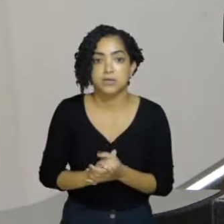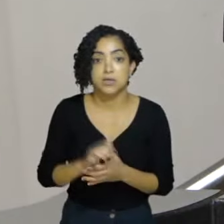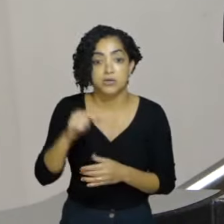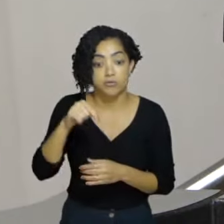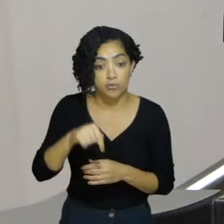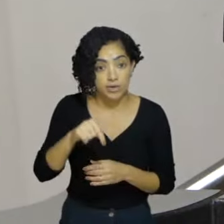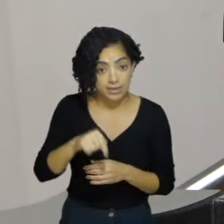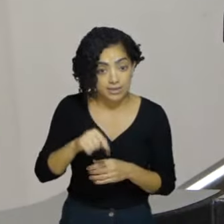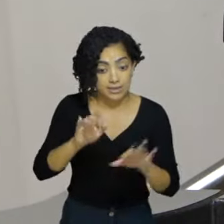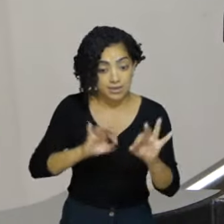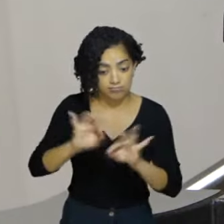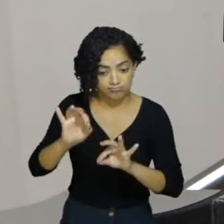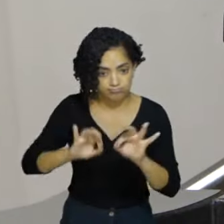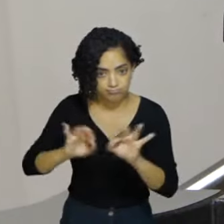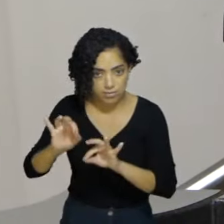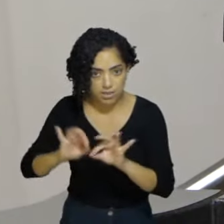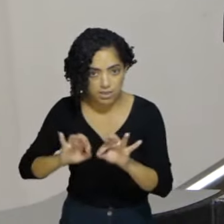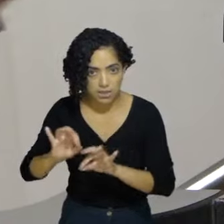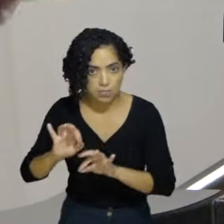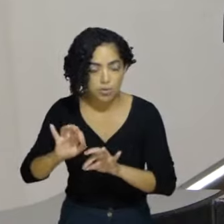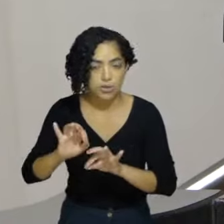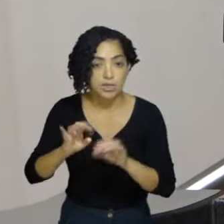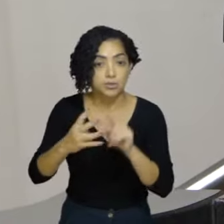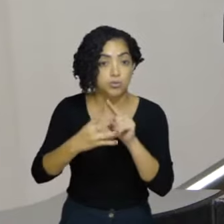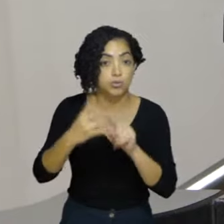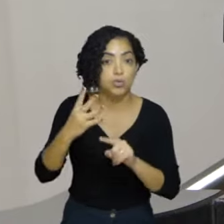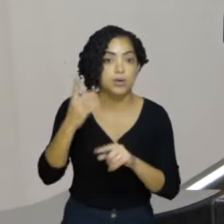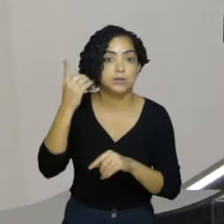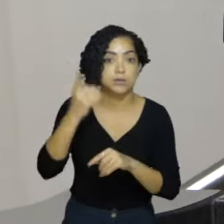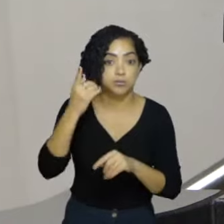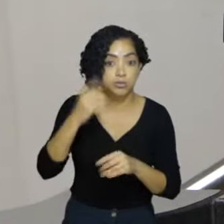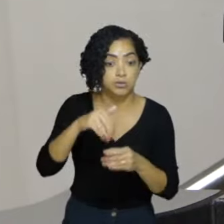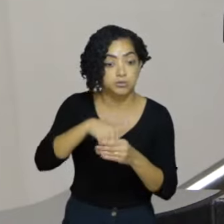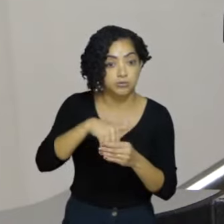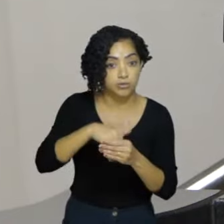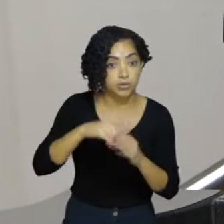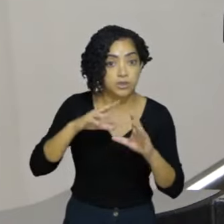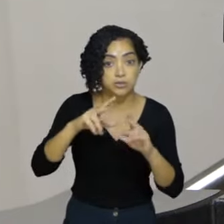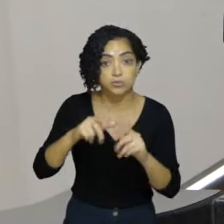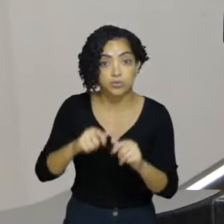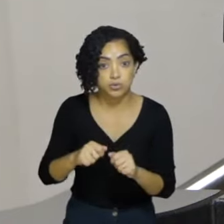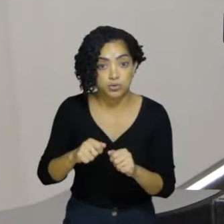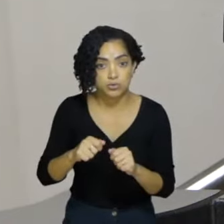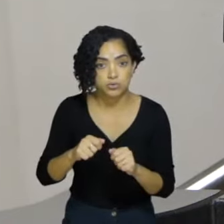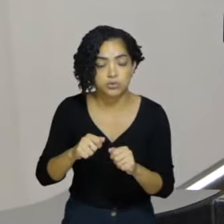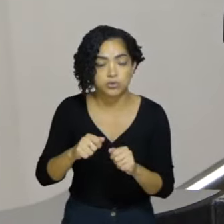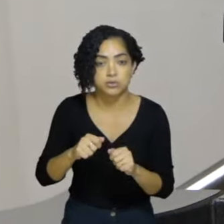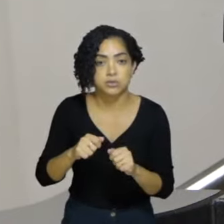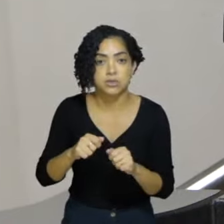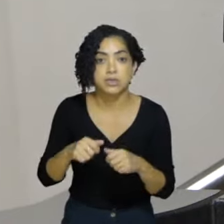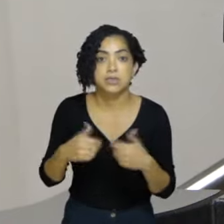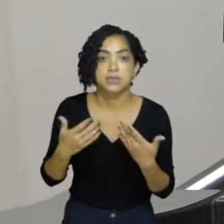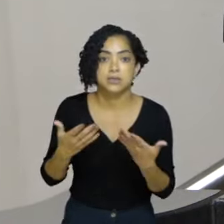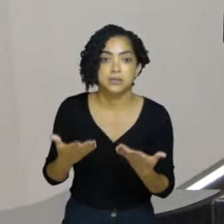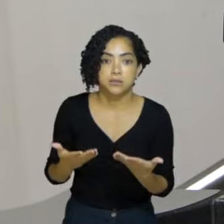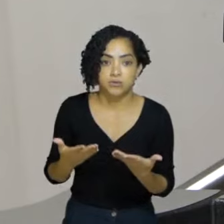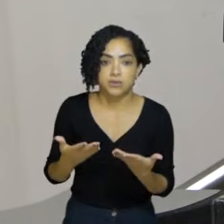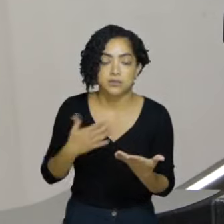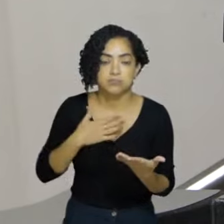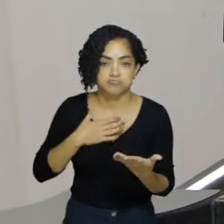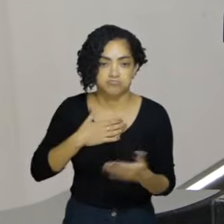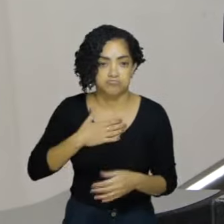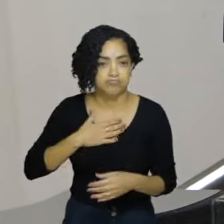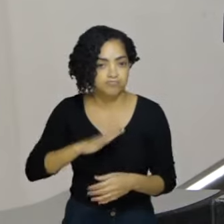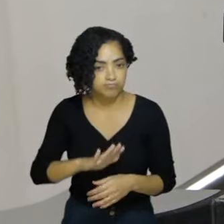feita, elaborada a 4 mãos, por 4 deputados e votada por todos aqui por unanimidade. Então, fica aqui a minha indignação,